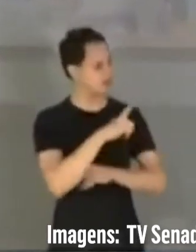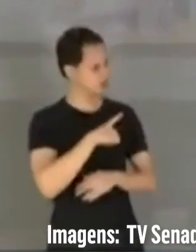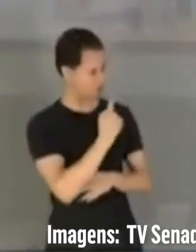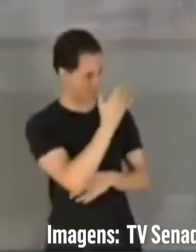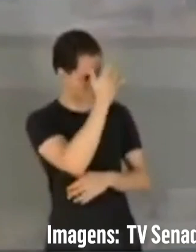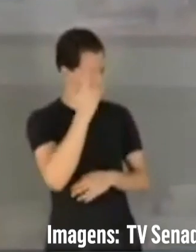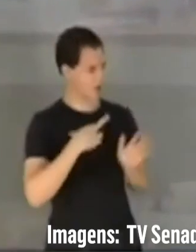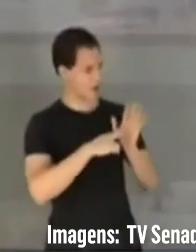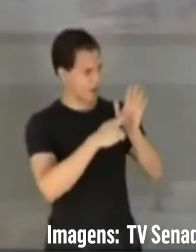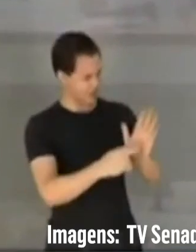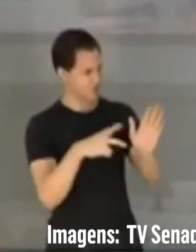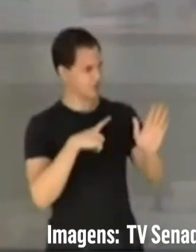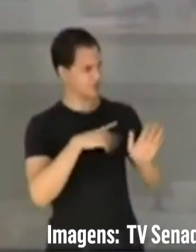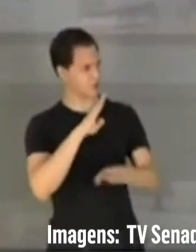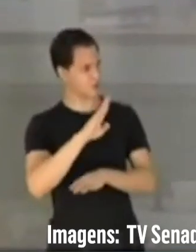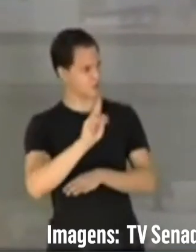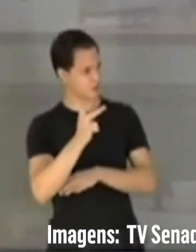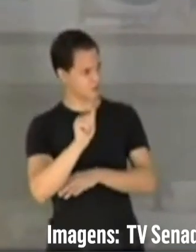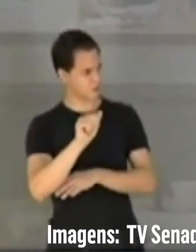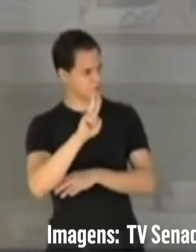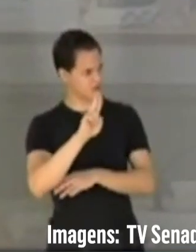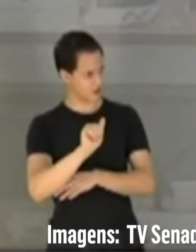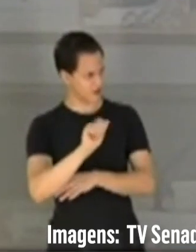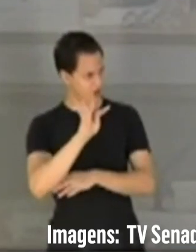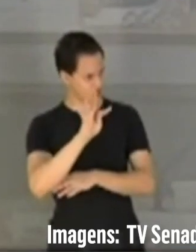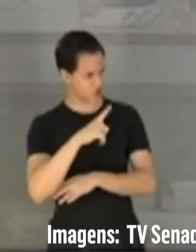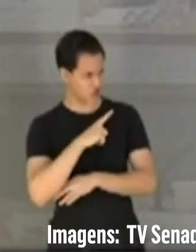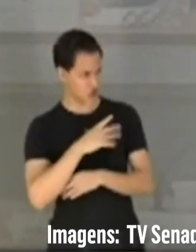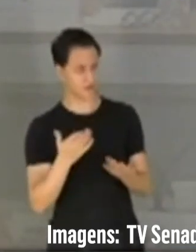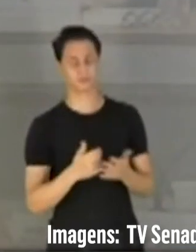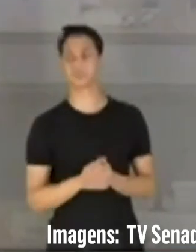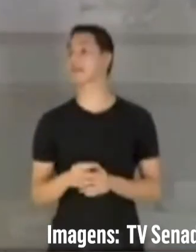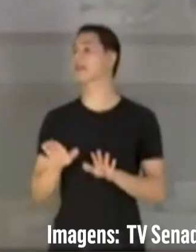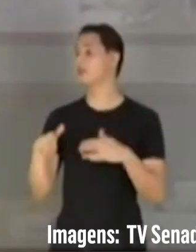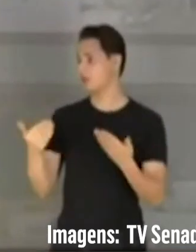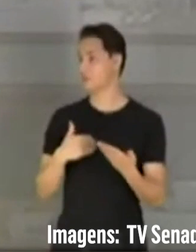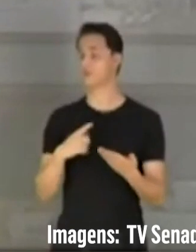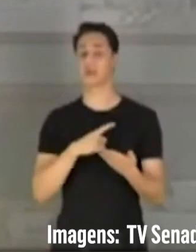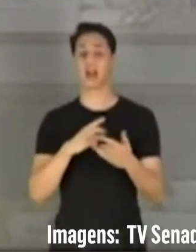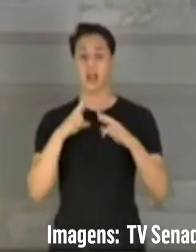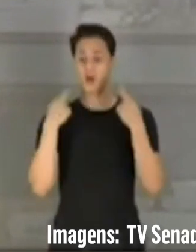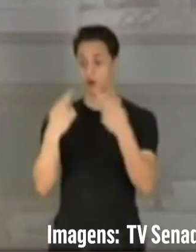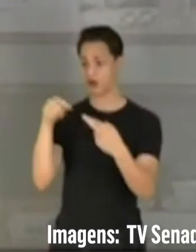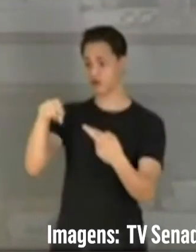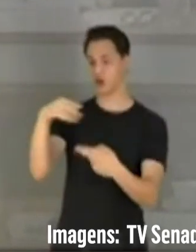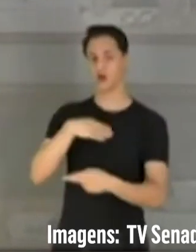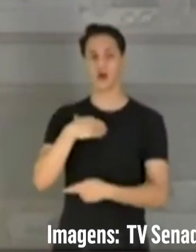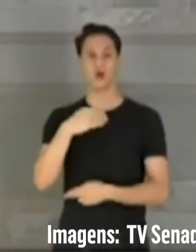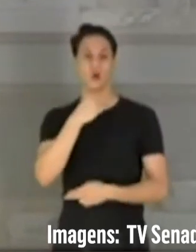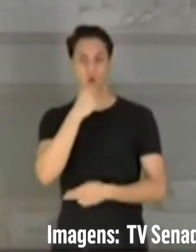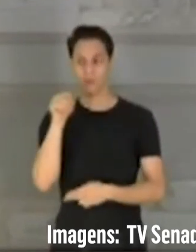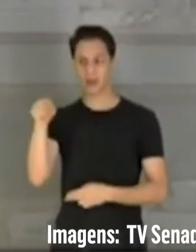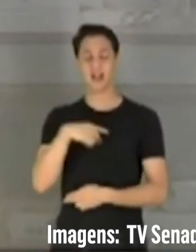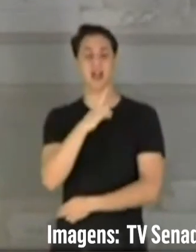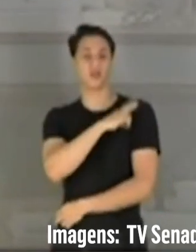só... Tinha, não, nessa reunião estavam todos, estavam o Ray Chiesella, que é o responsável por toda a parte